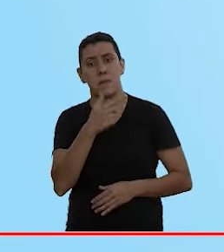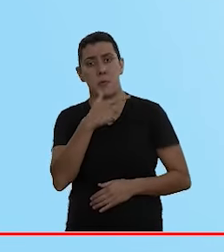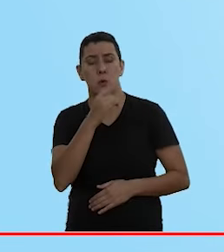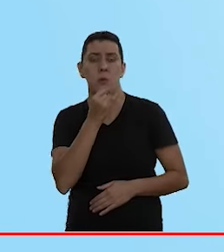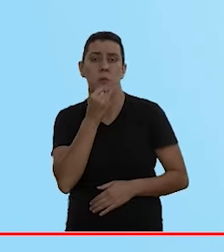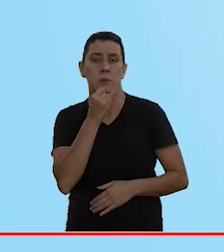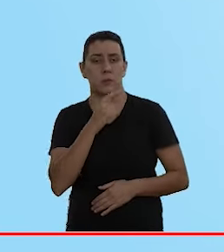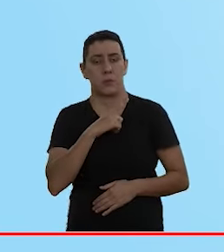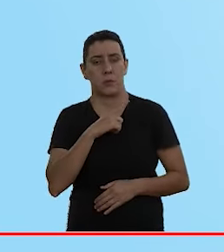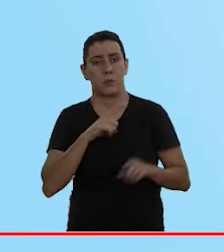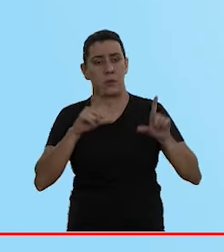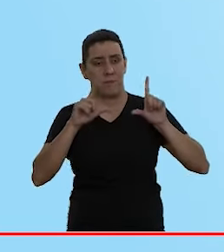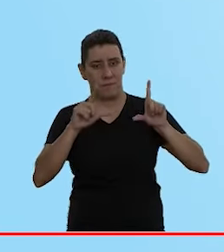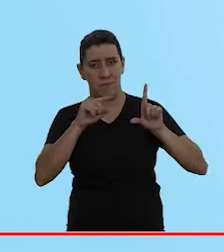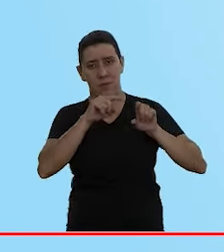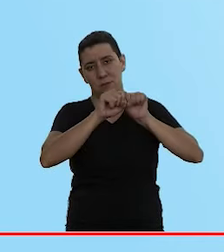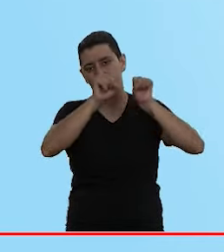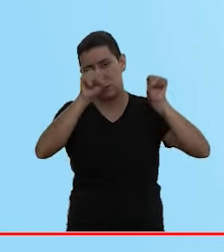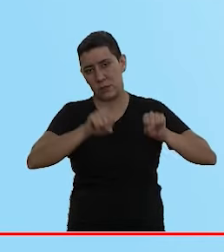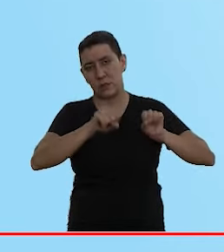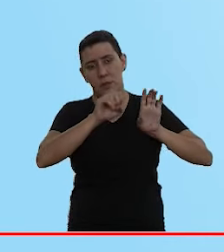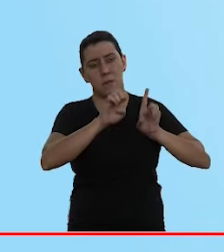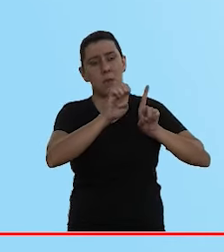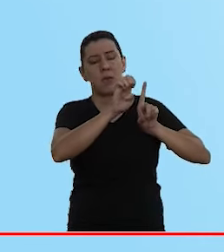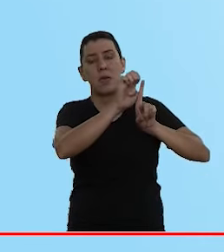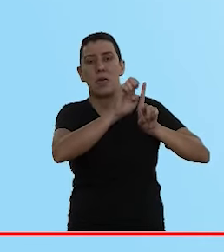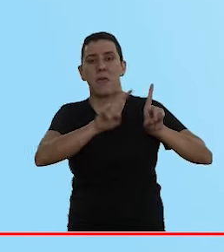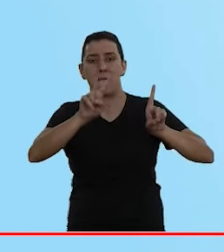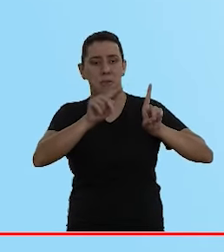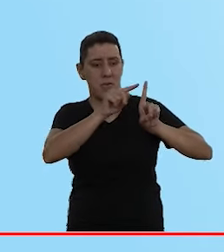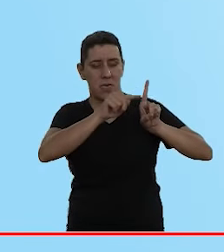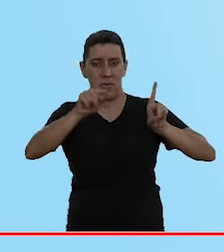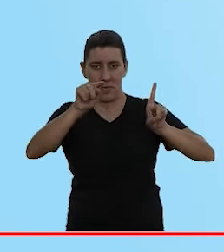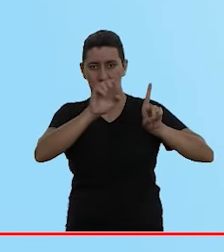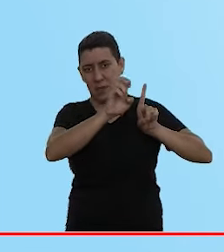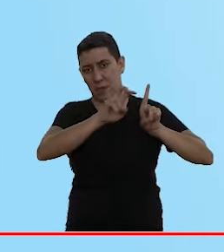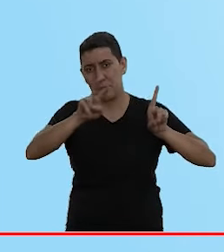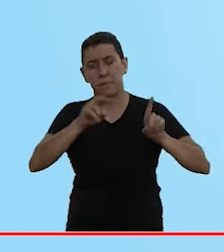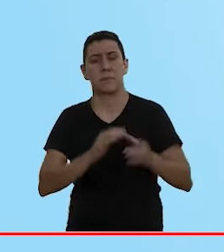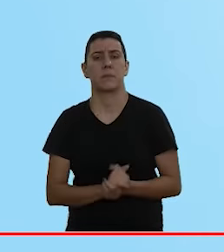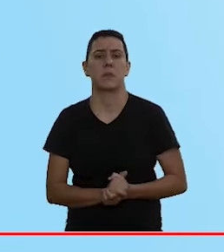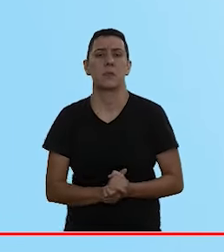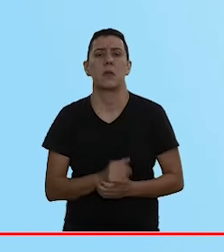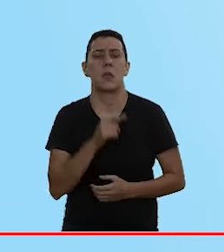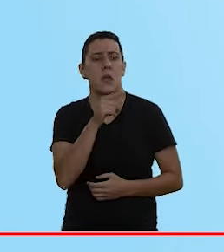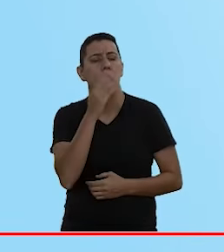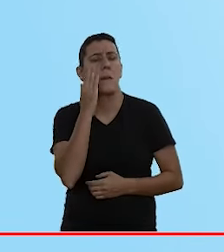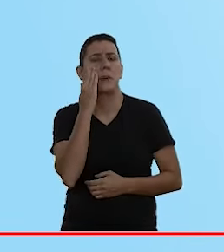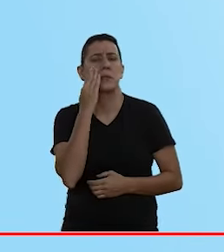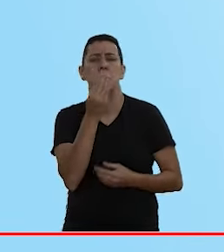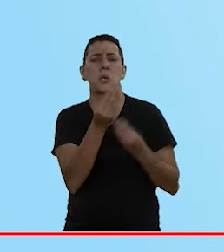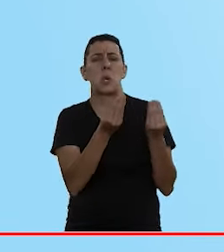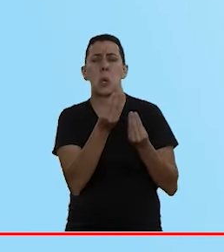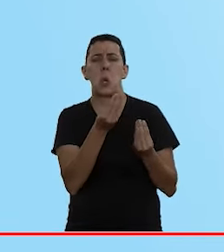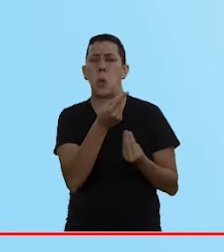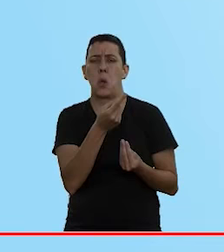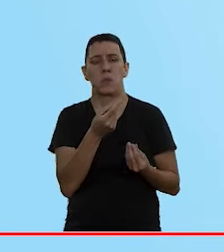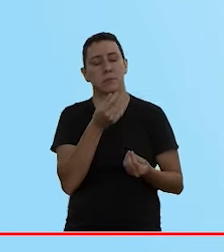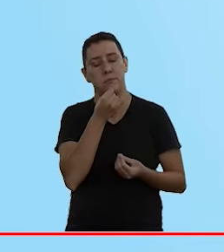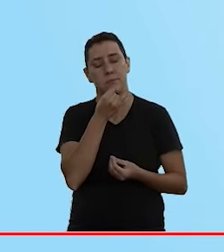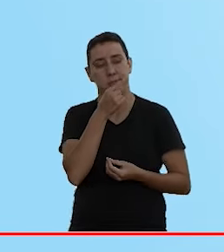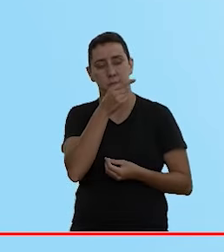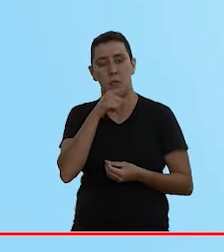Basicamente aqui é um sistema para fazer o diagnóstico da planta e auxiliar o monitoramento das plantas fotovoltaicas. E temos